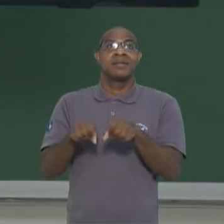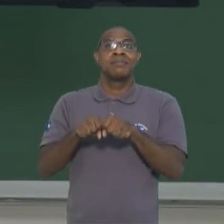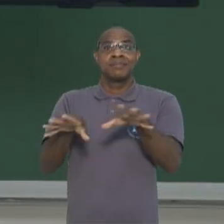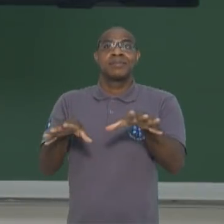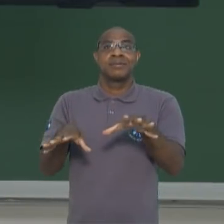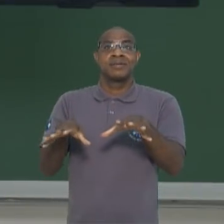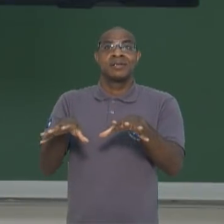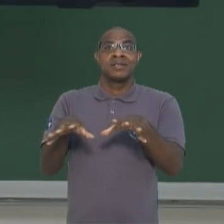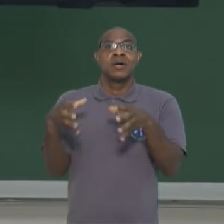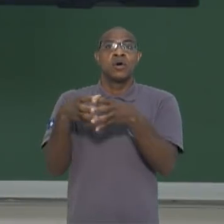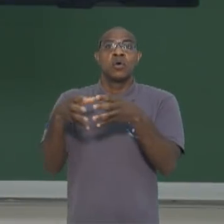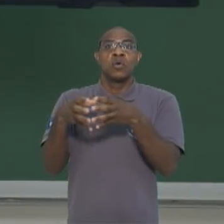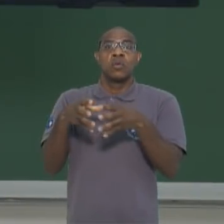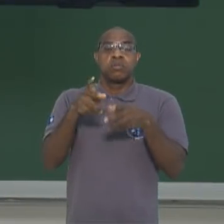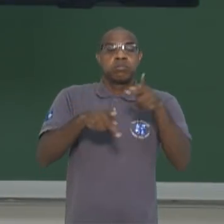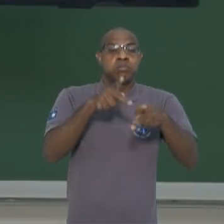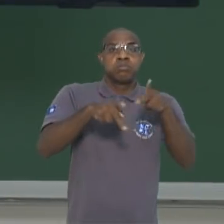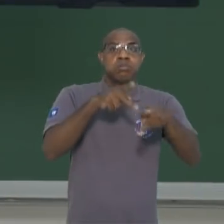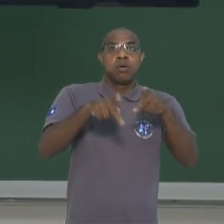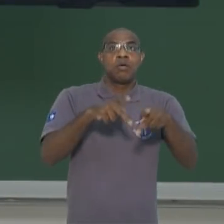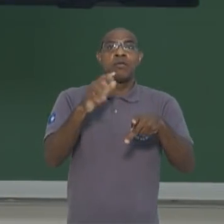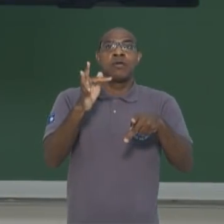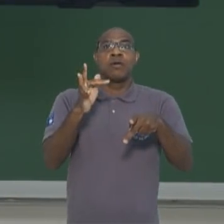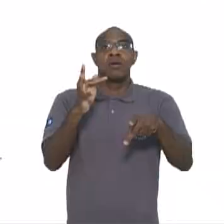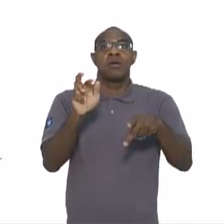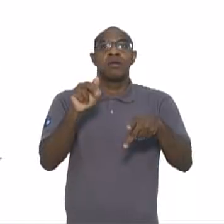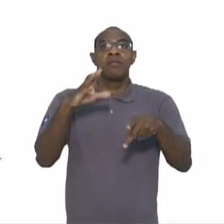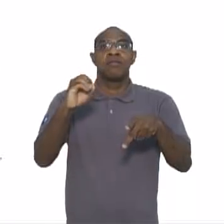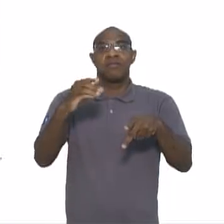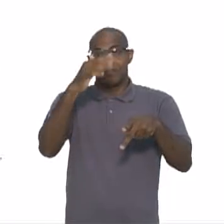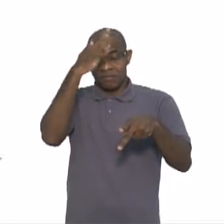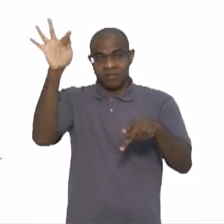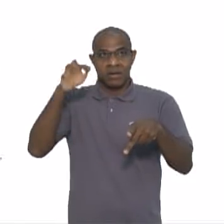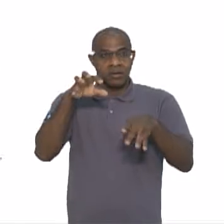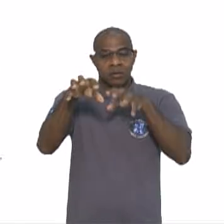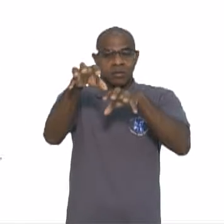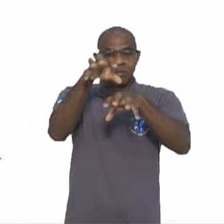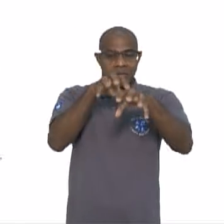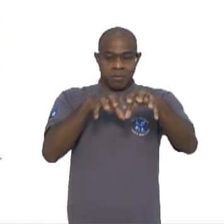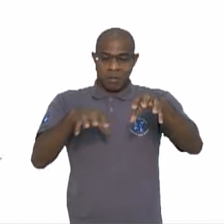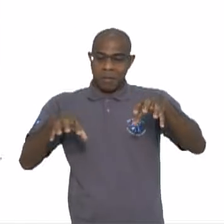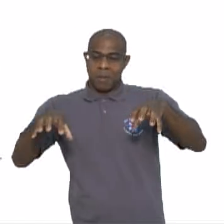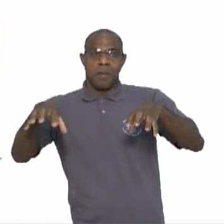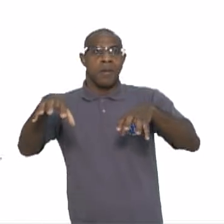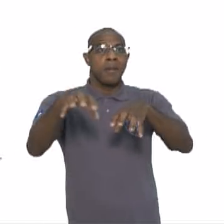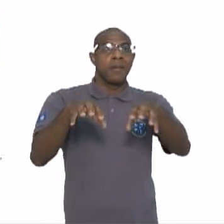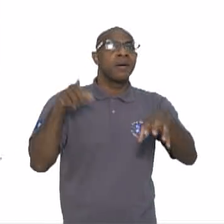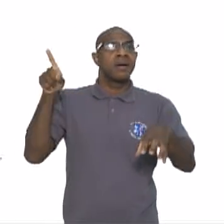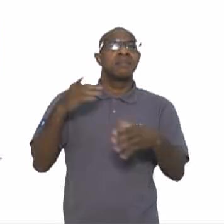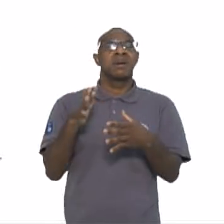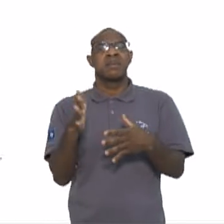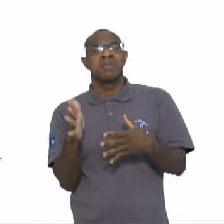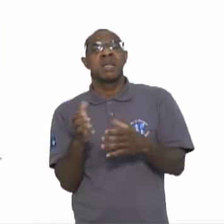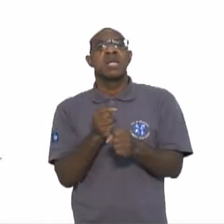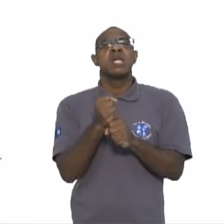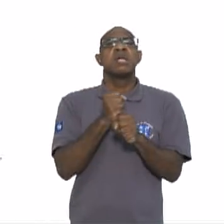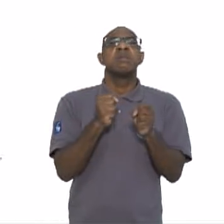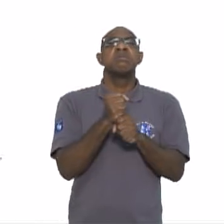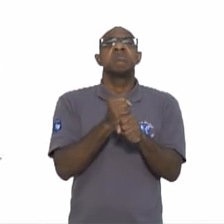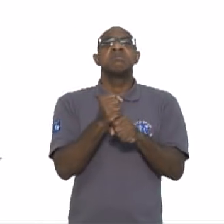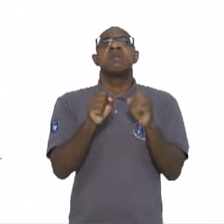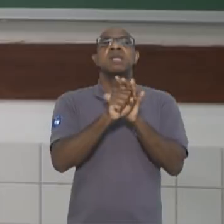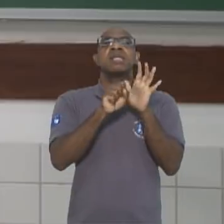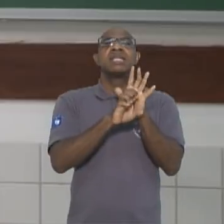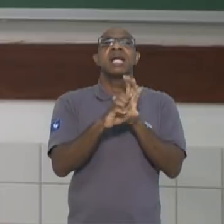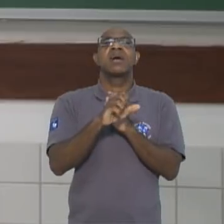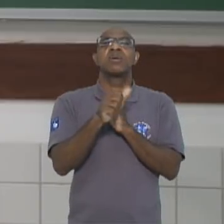mapa, como eu falei para vocês. Tudo aqui que está em verde são tribos francas, por volta do século III. Vocês sabem que a